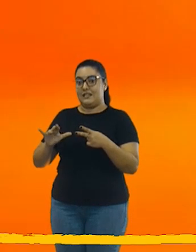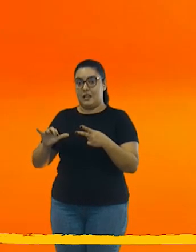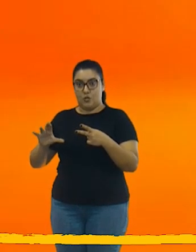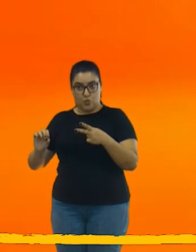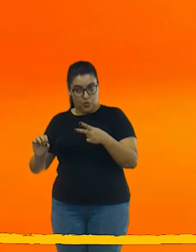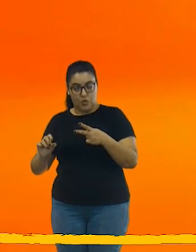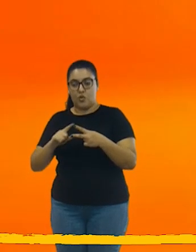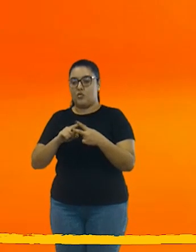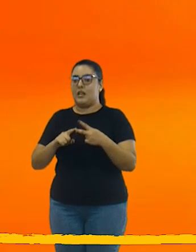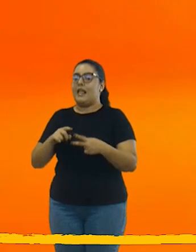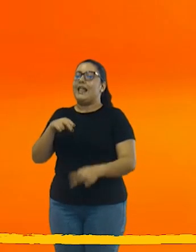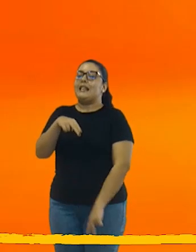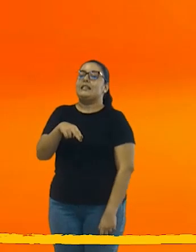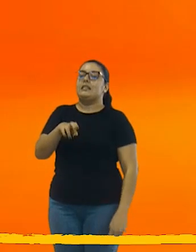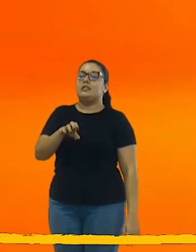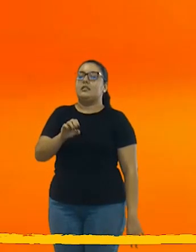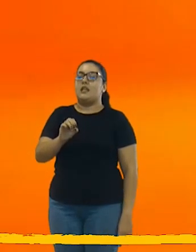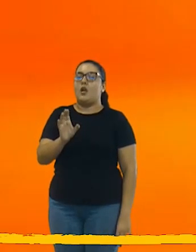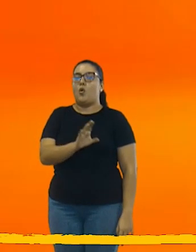neorrealistas ou